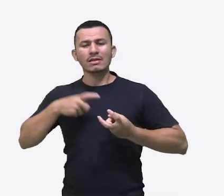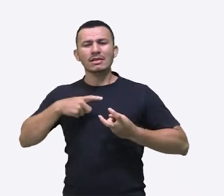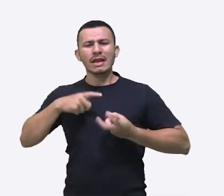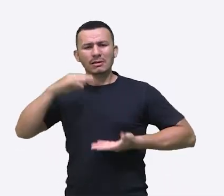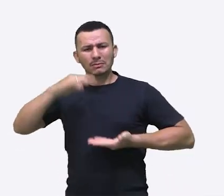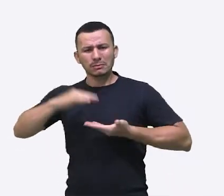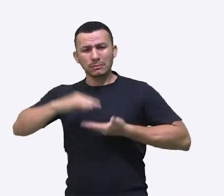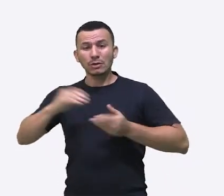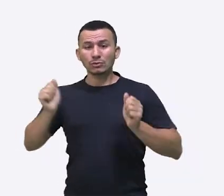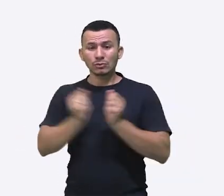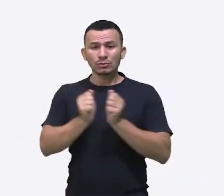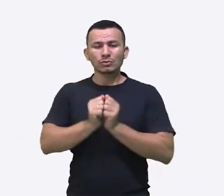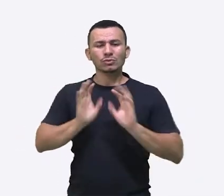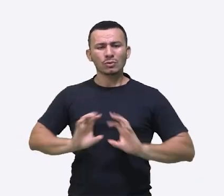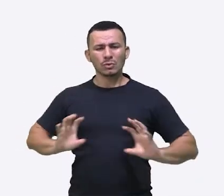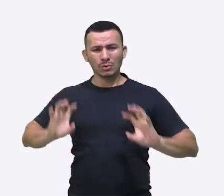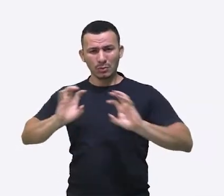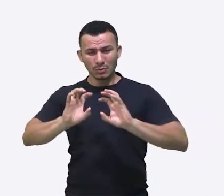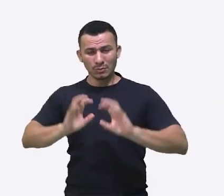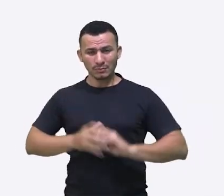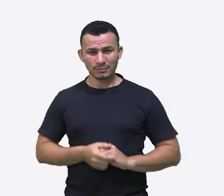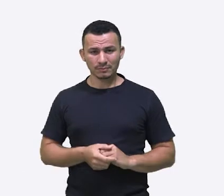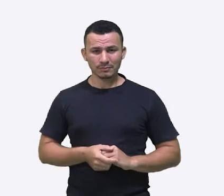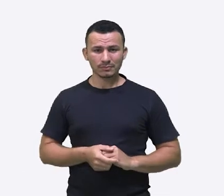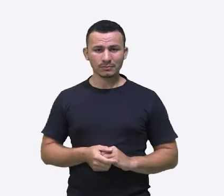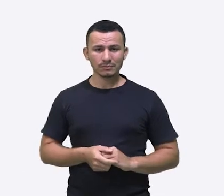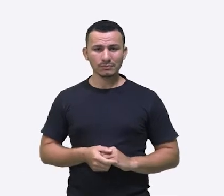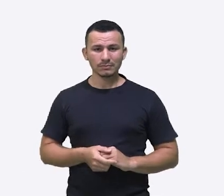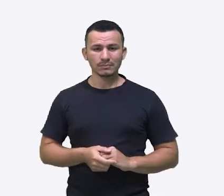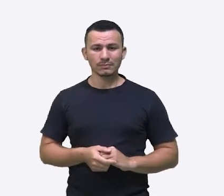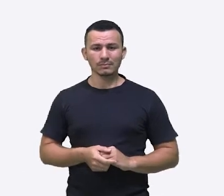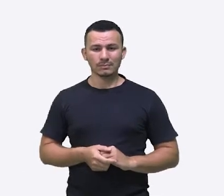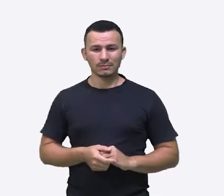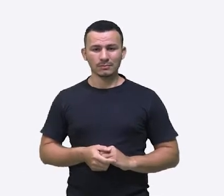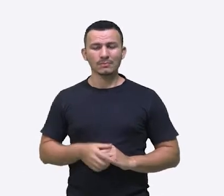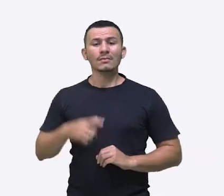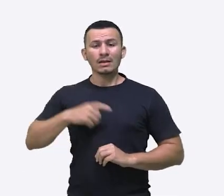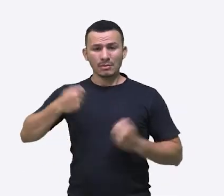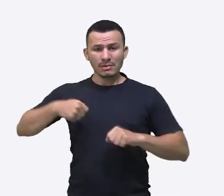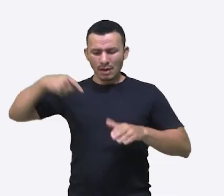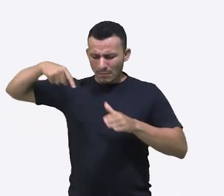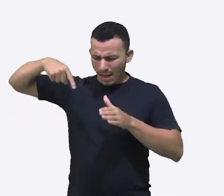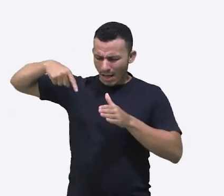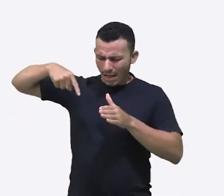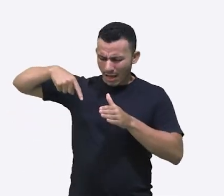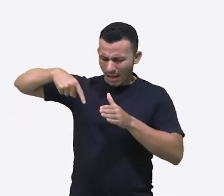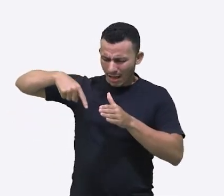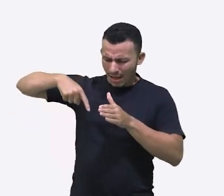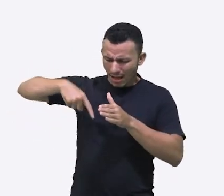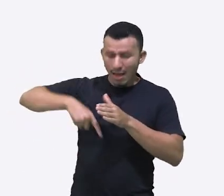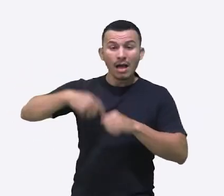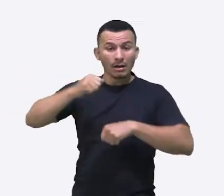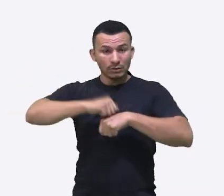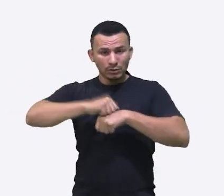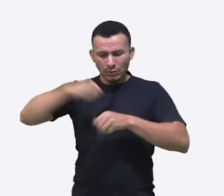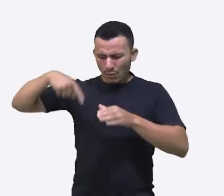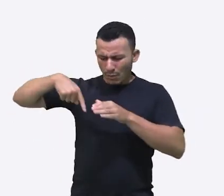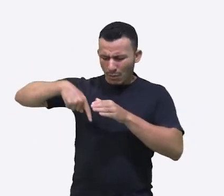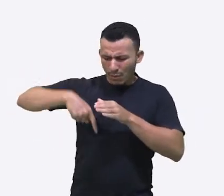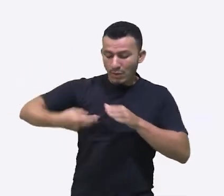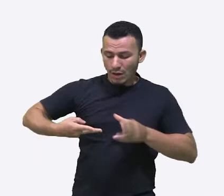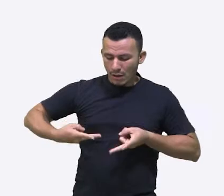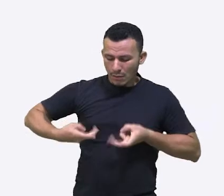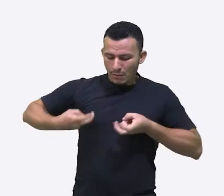preso juntamente com o gás natural. Um poço tem que ser perfurado através das rochas para retirar o petróleo